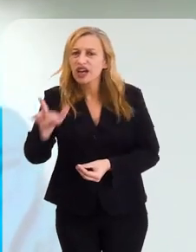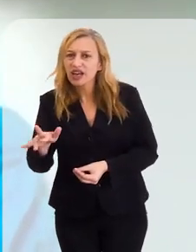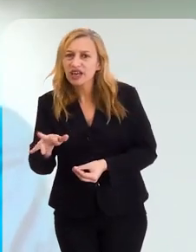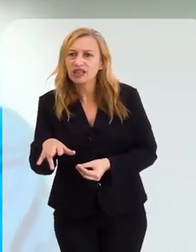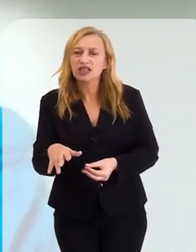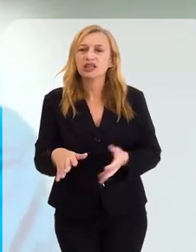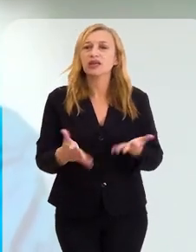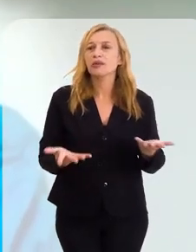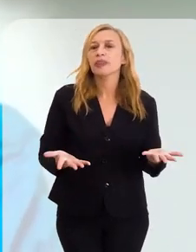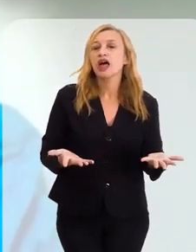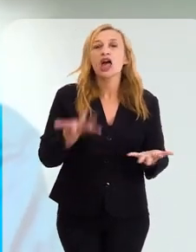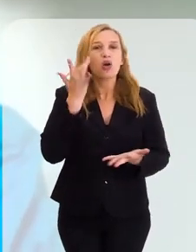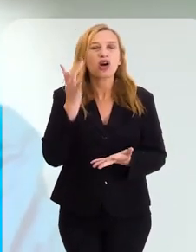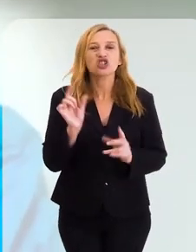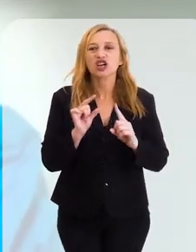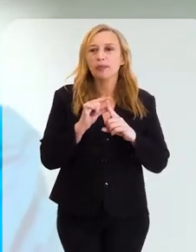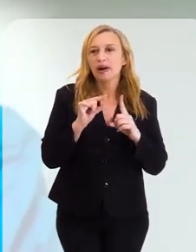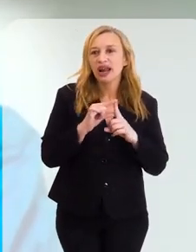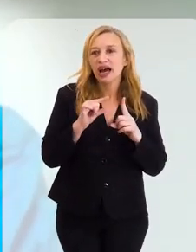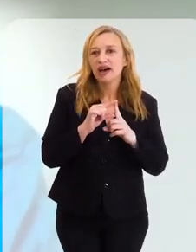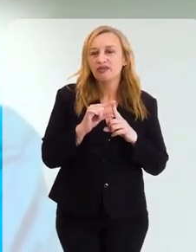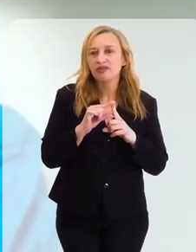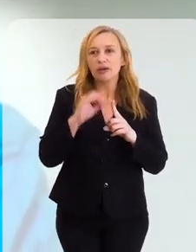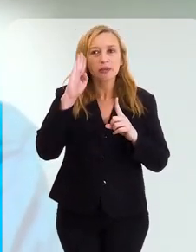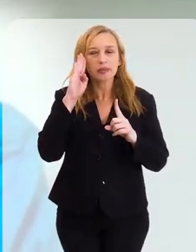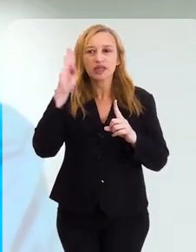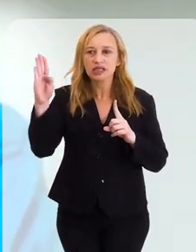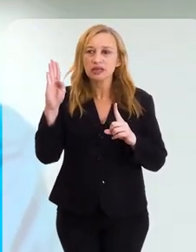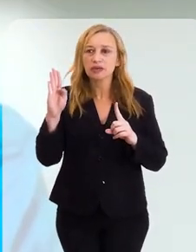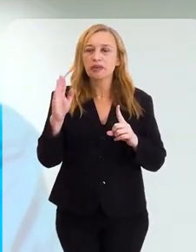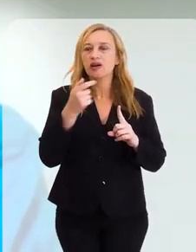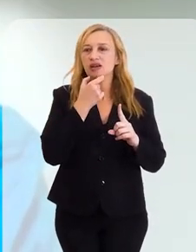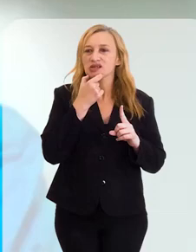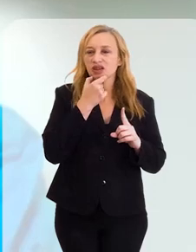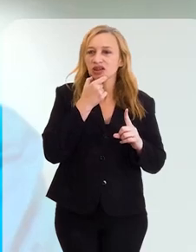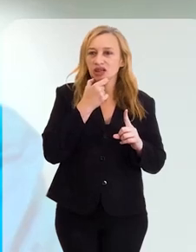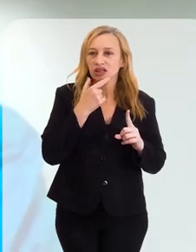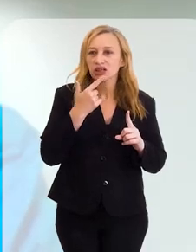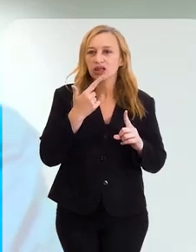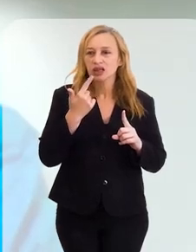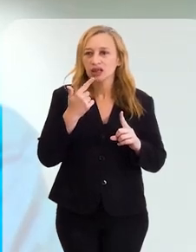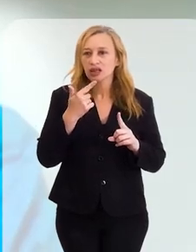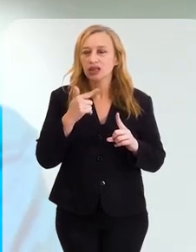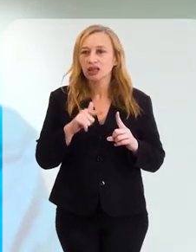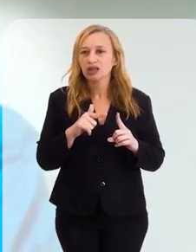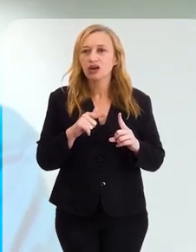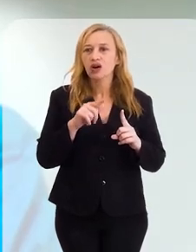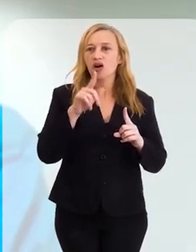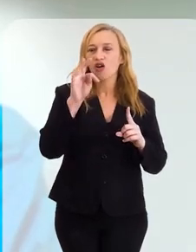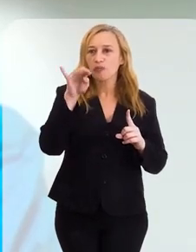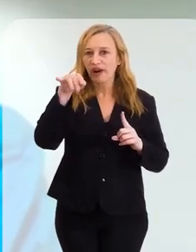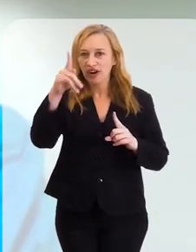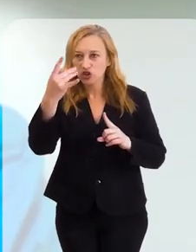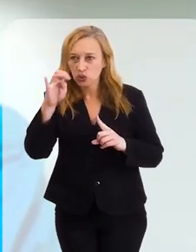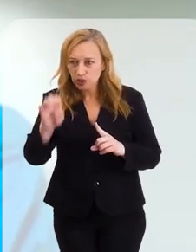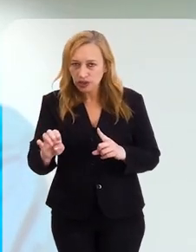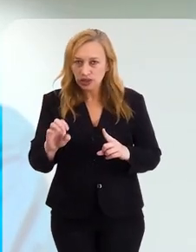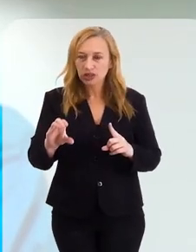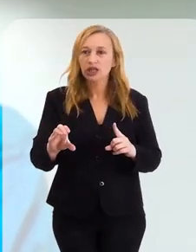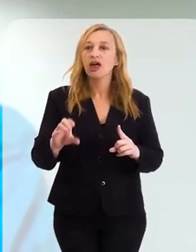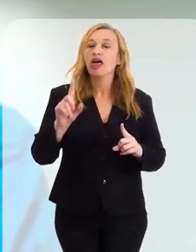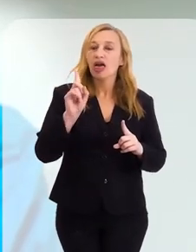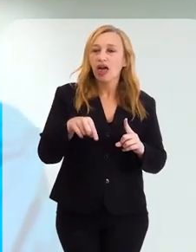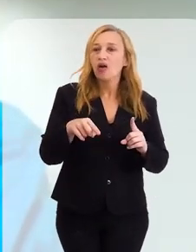utilizando diferentes recursos. Então, eu acho que a palavra chave aí, inclusive é da língua inglesa, né? A expressão chave é